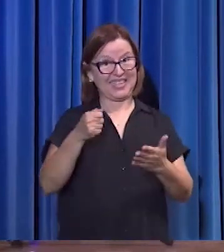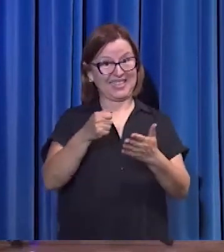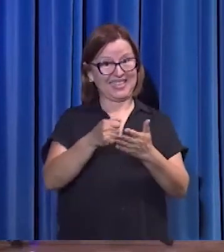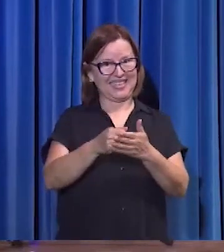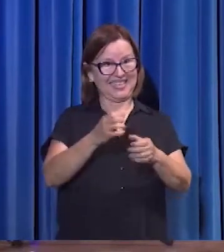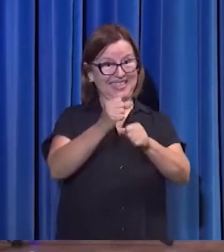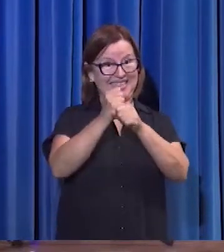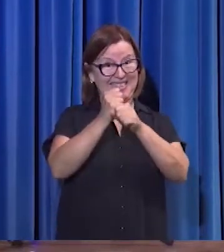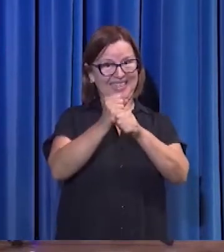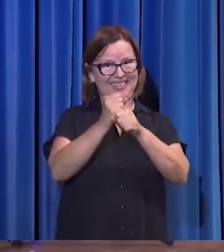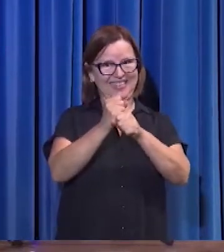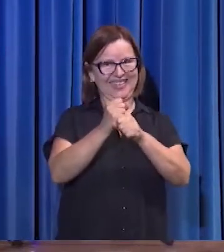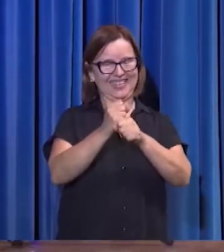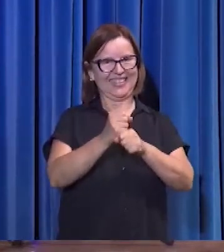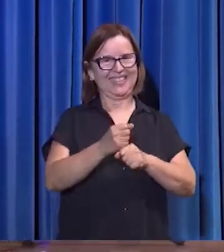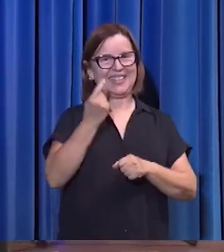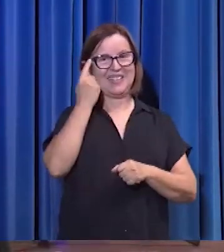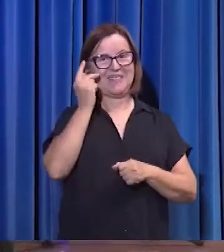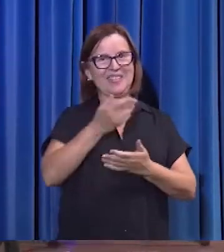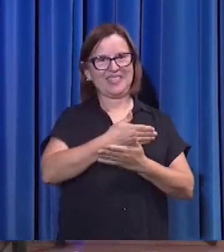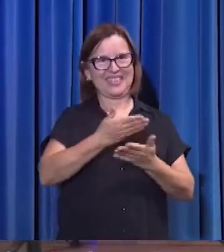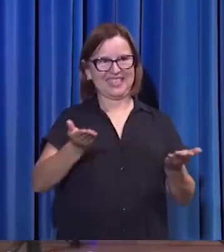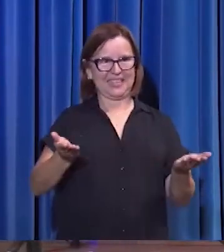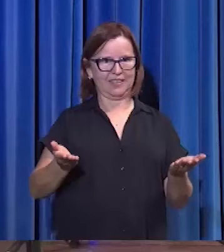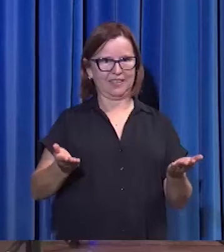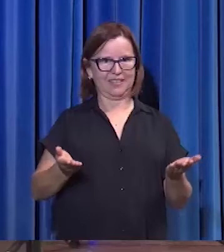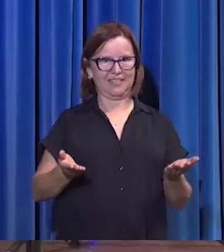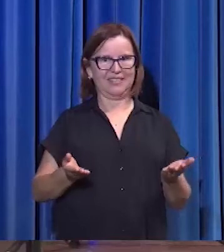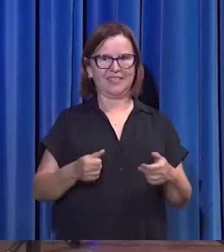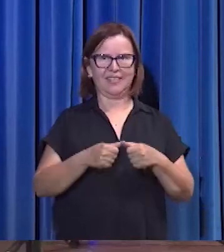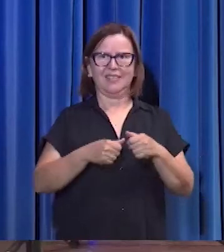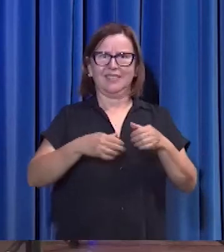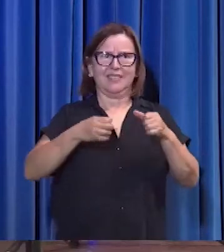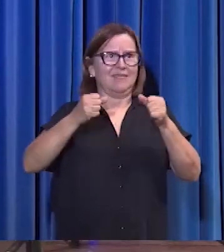segurança. Isso é tão tremendo.